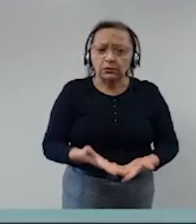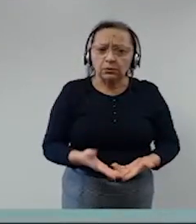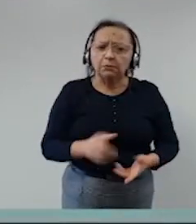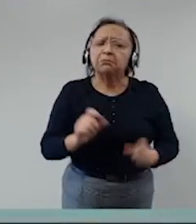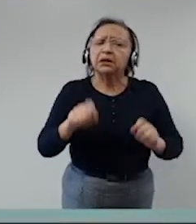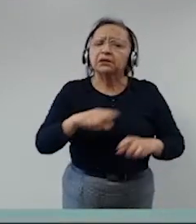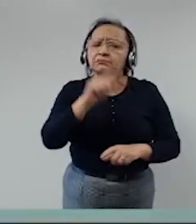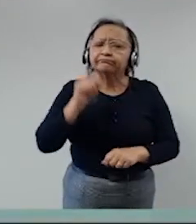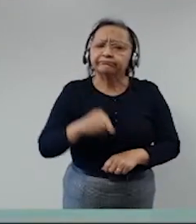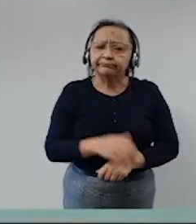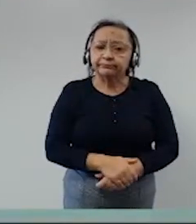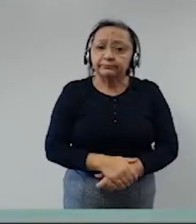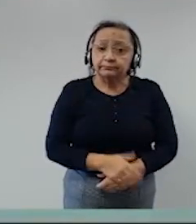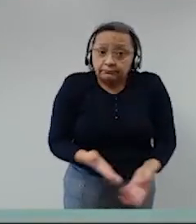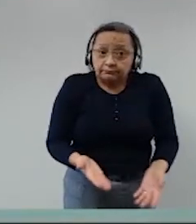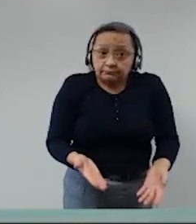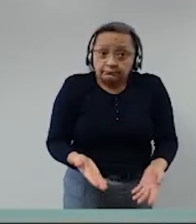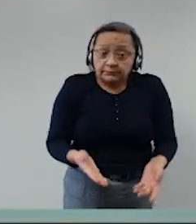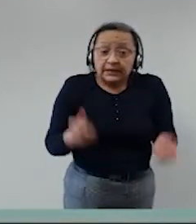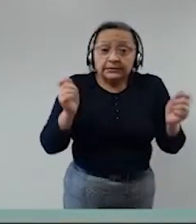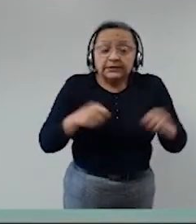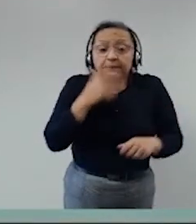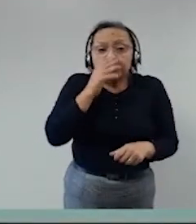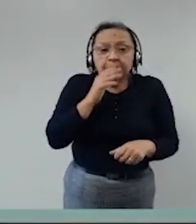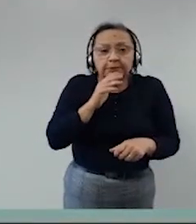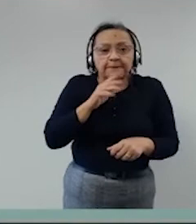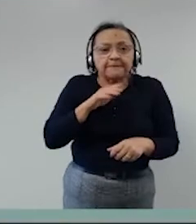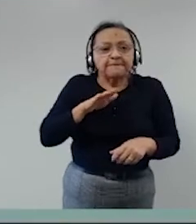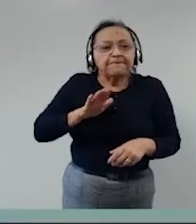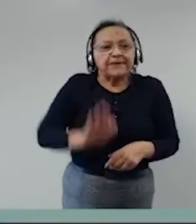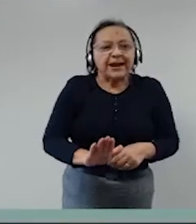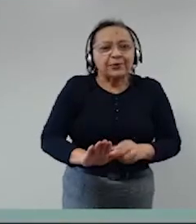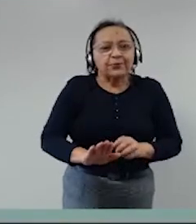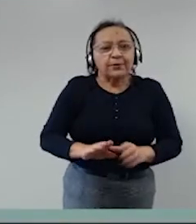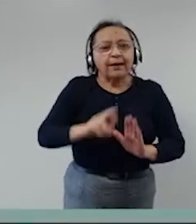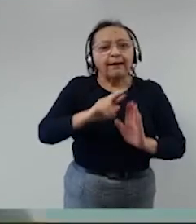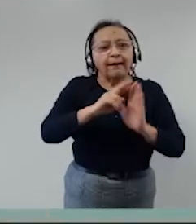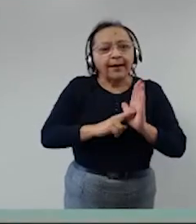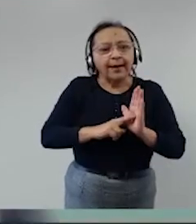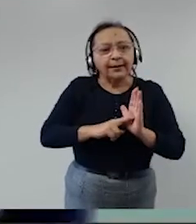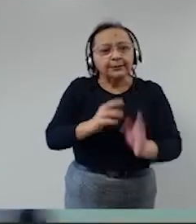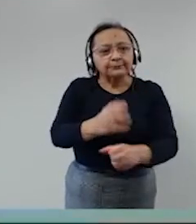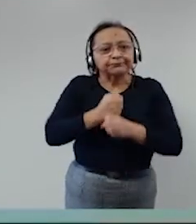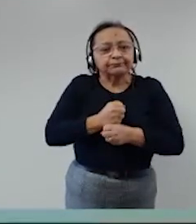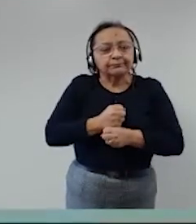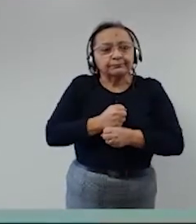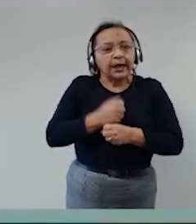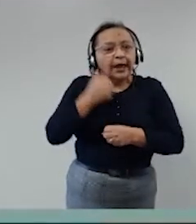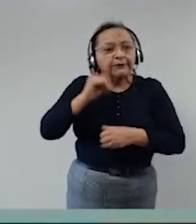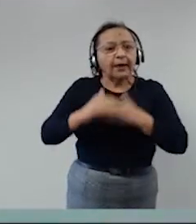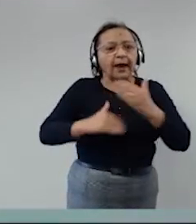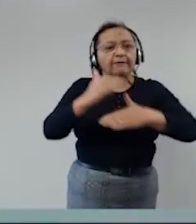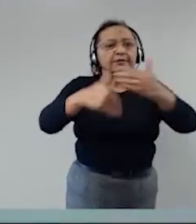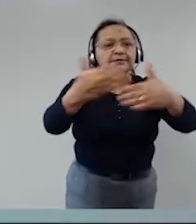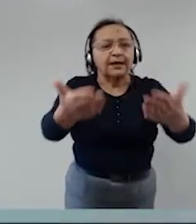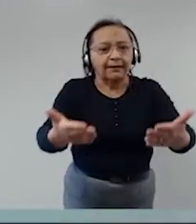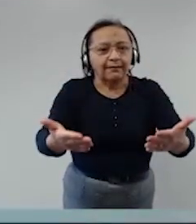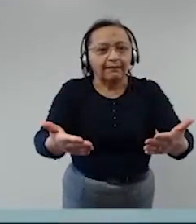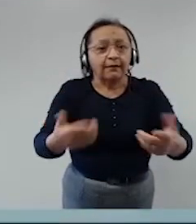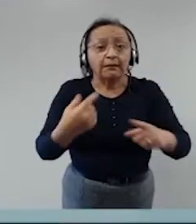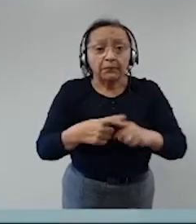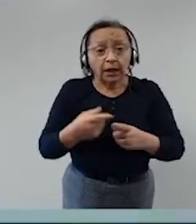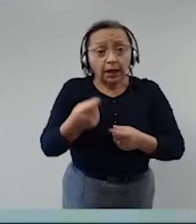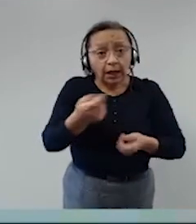que nós vivemos? Ele serve de freio, de regra de contenção para o avanço do capital. Porque o